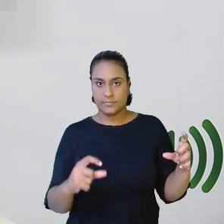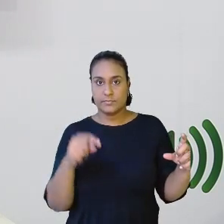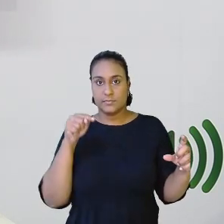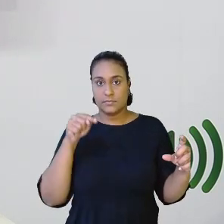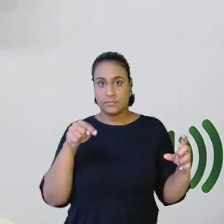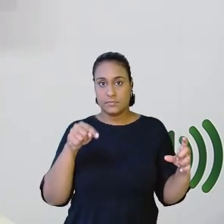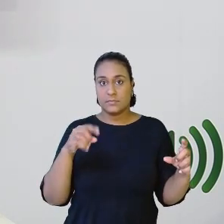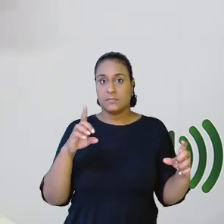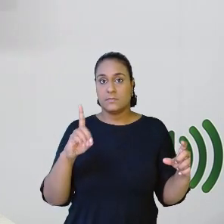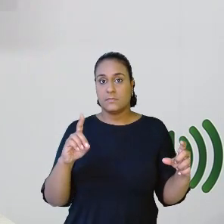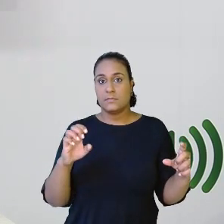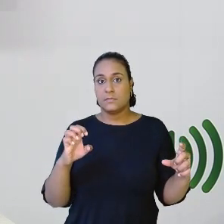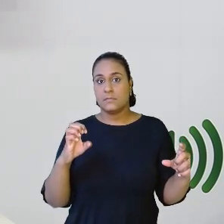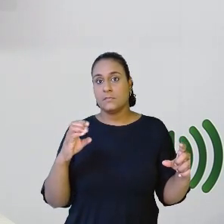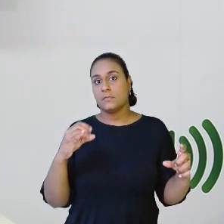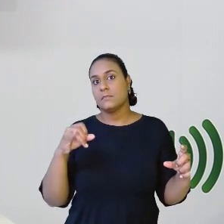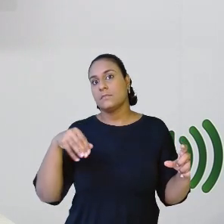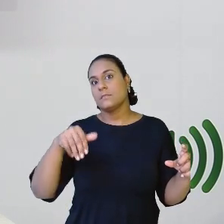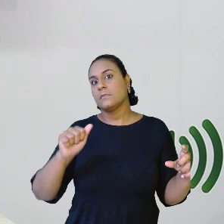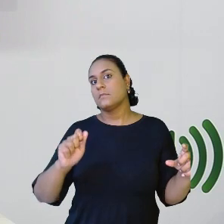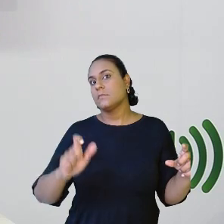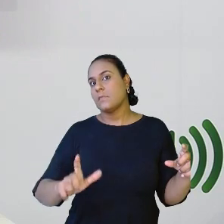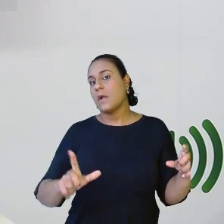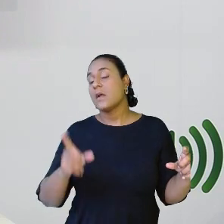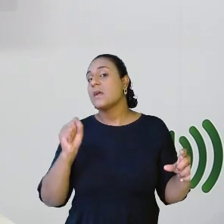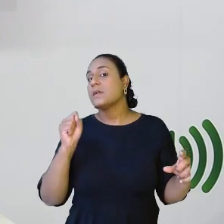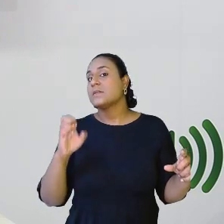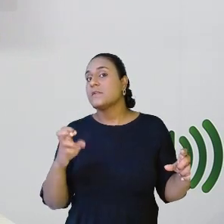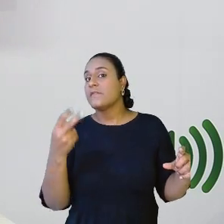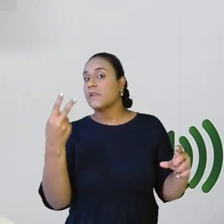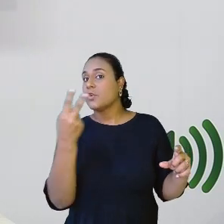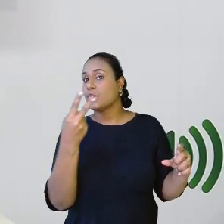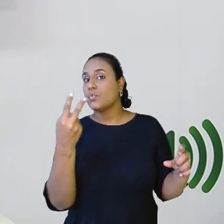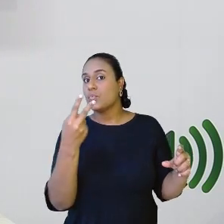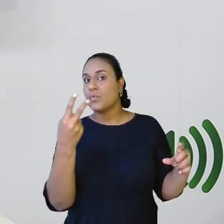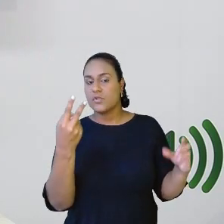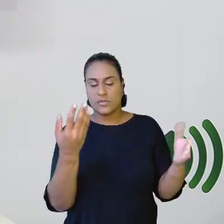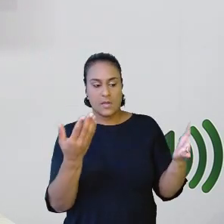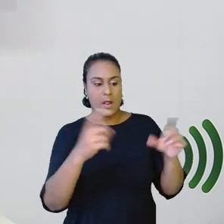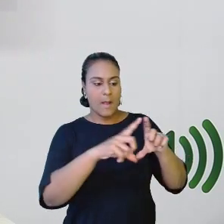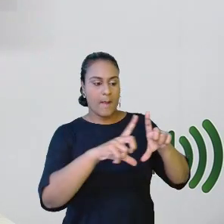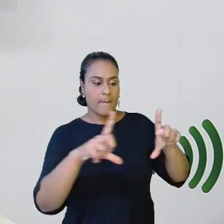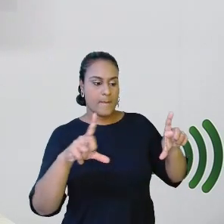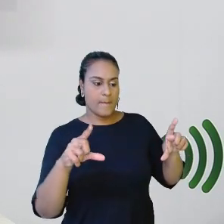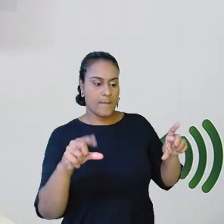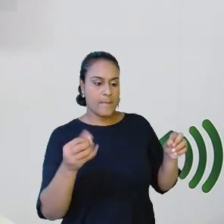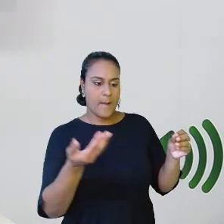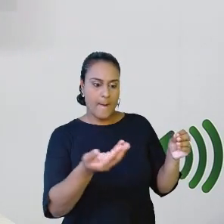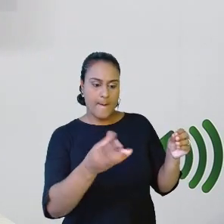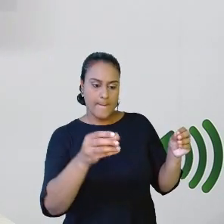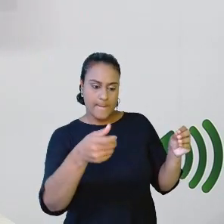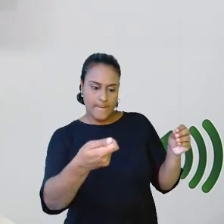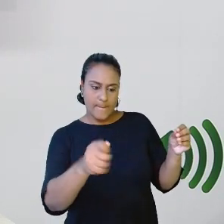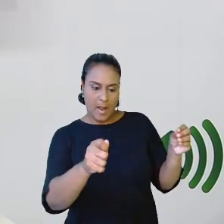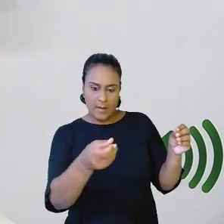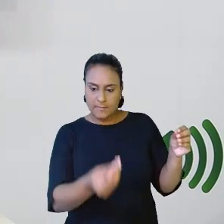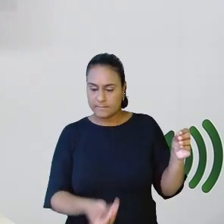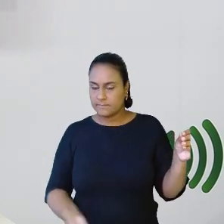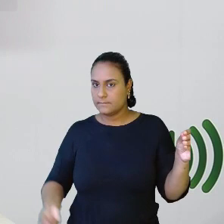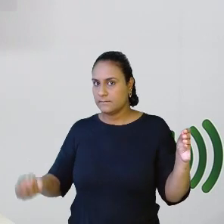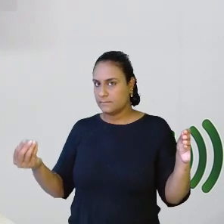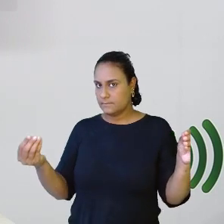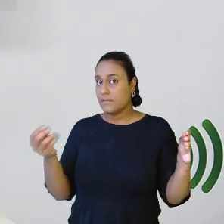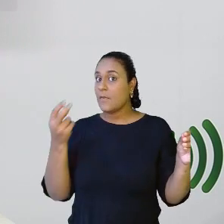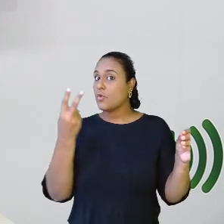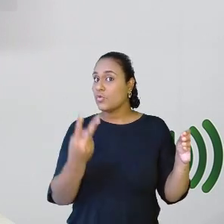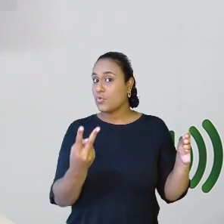olha só, se ele vai dar 2 partes de 10, ele vai dar 0,02,